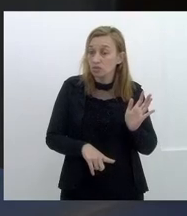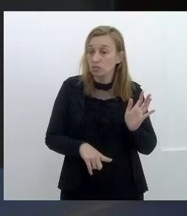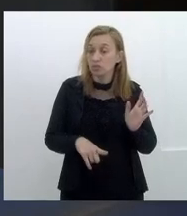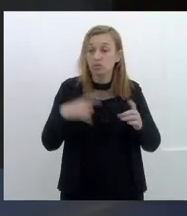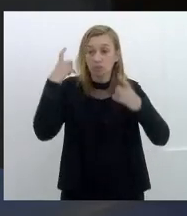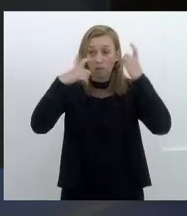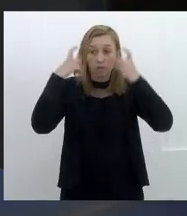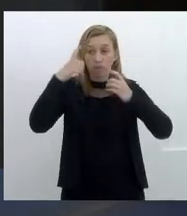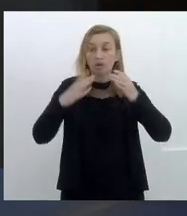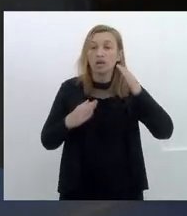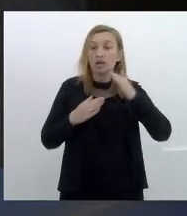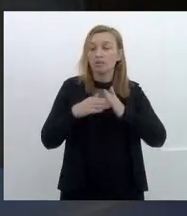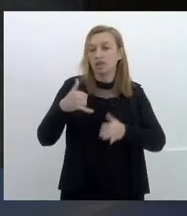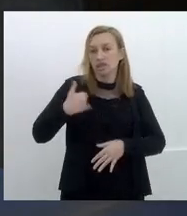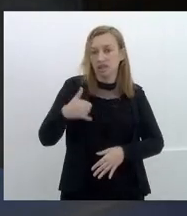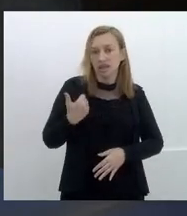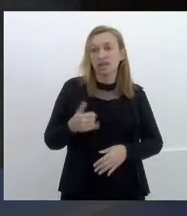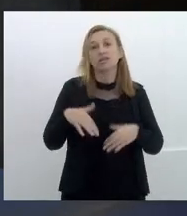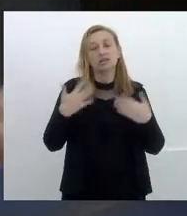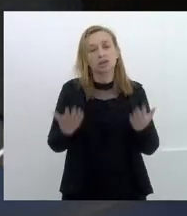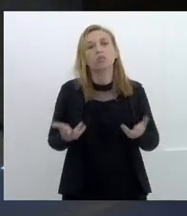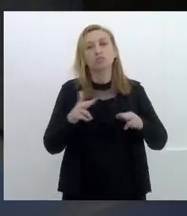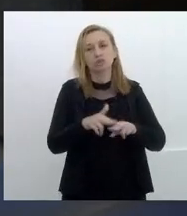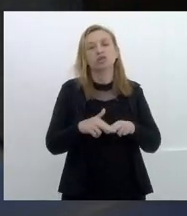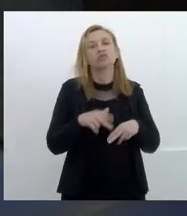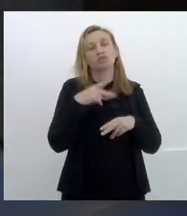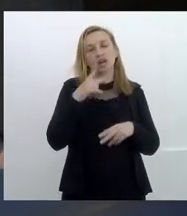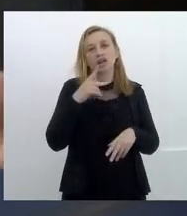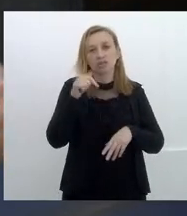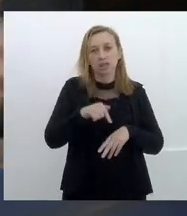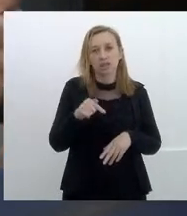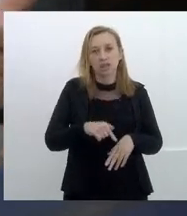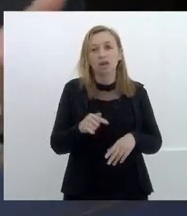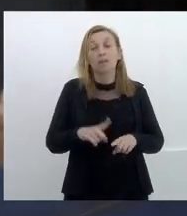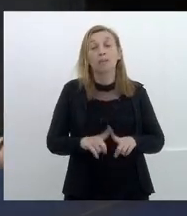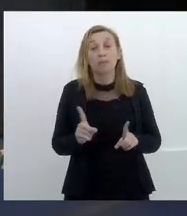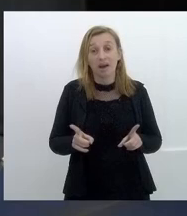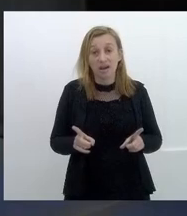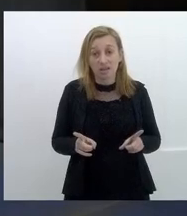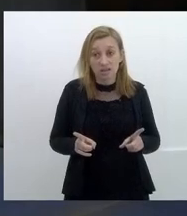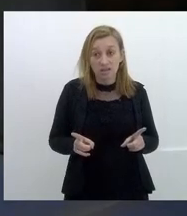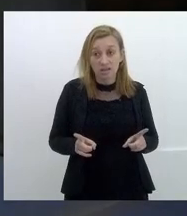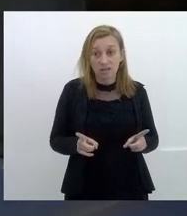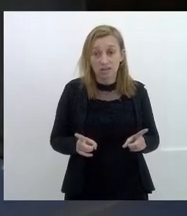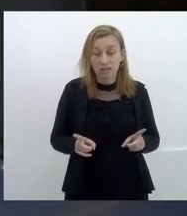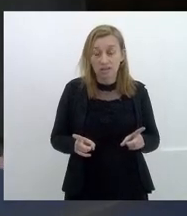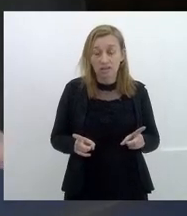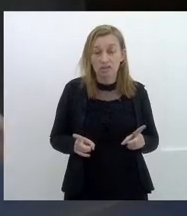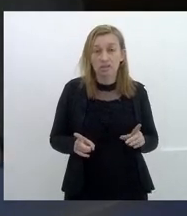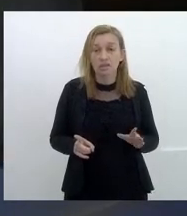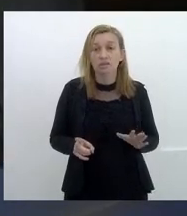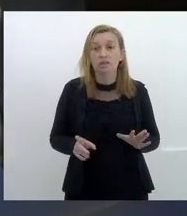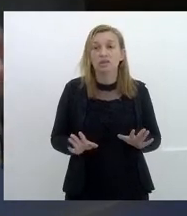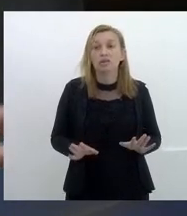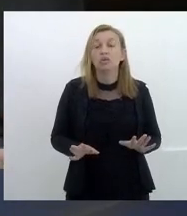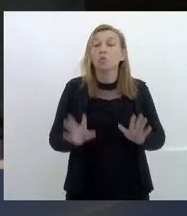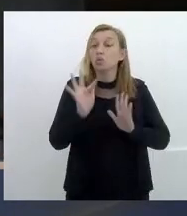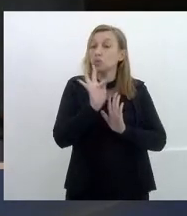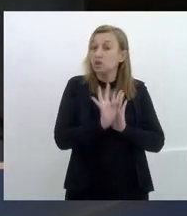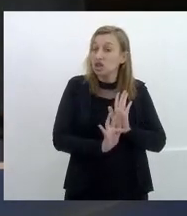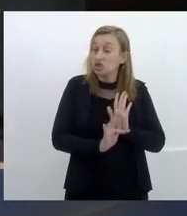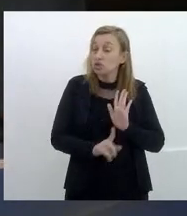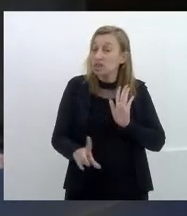exatamente a questão do limite mínimo de idade então por isso foi tratado aqui mas nos cabia de qualquer forma porque o